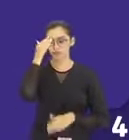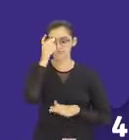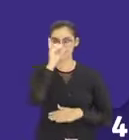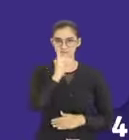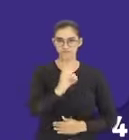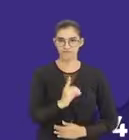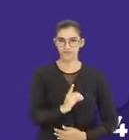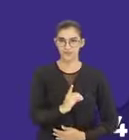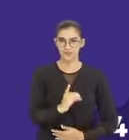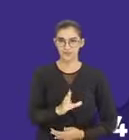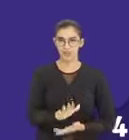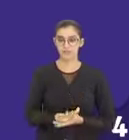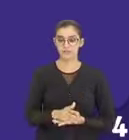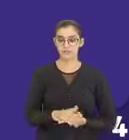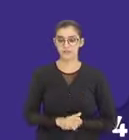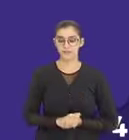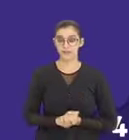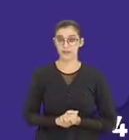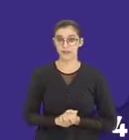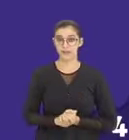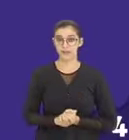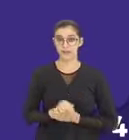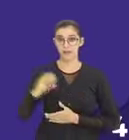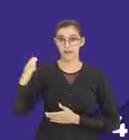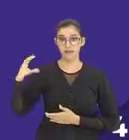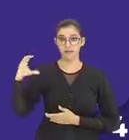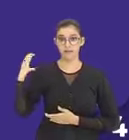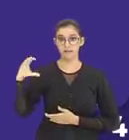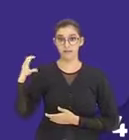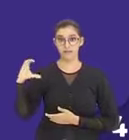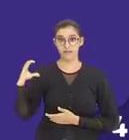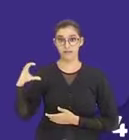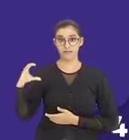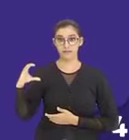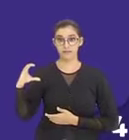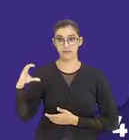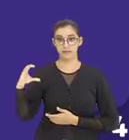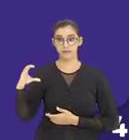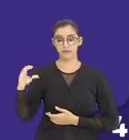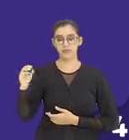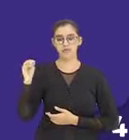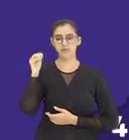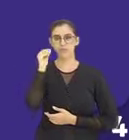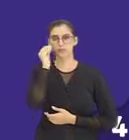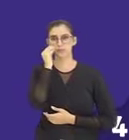Bom, ciência, vamos analisar aqui,